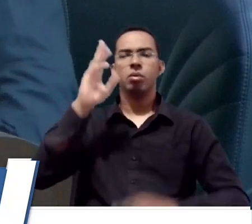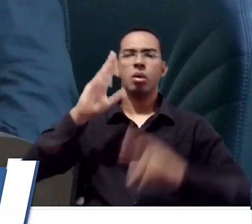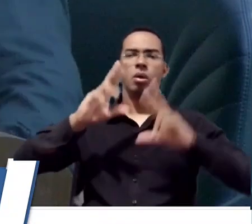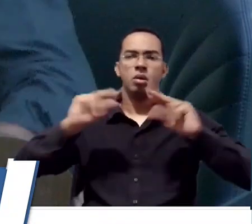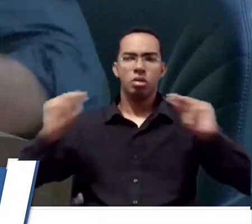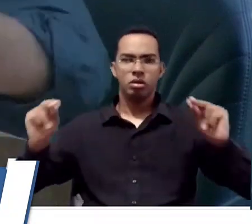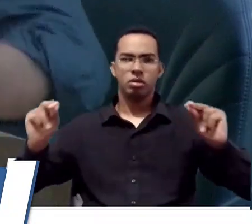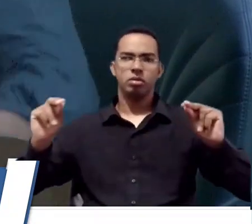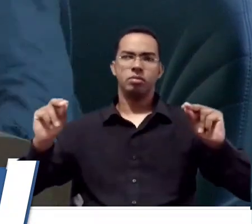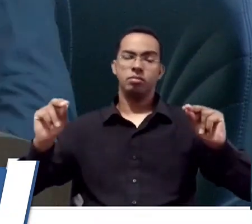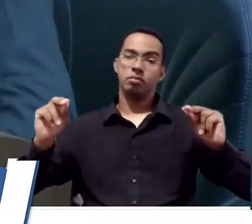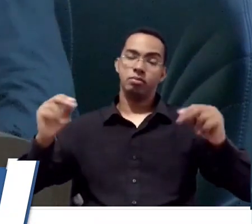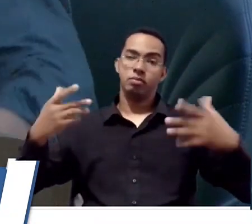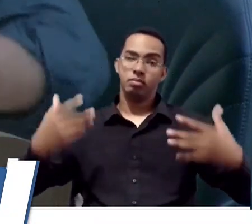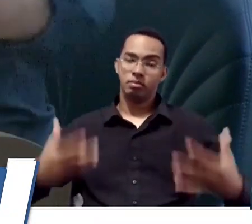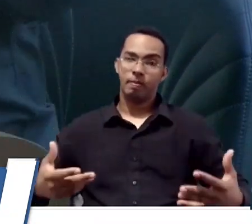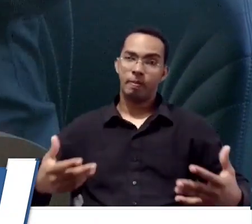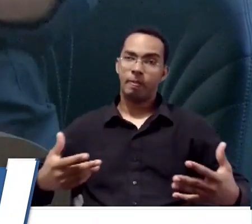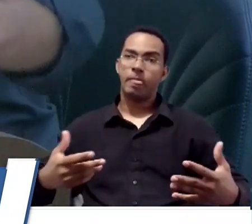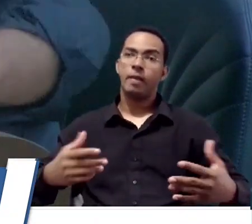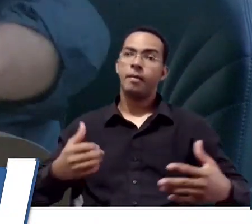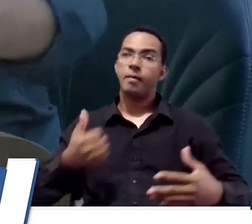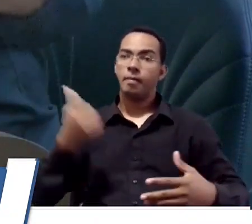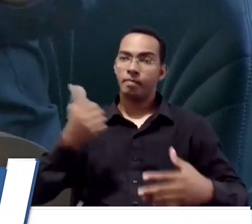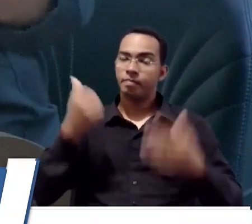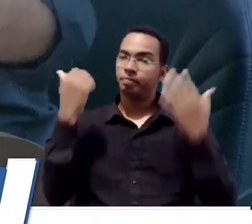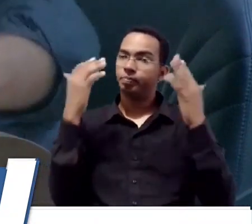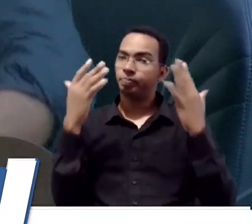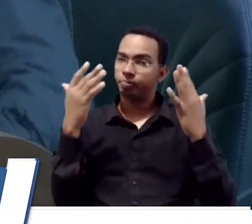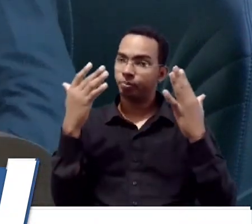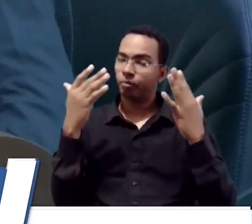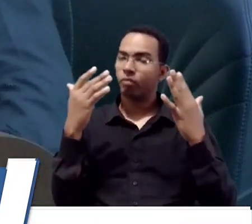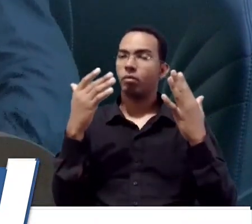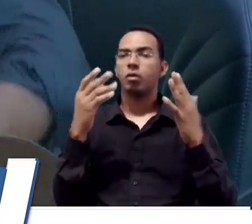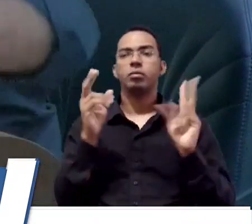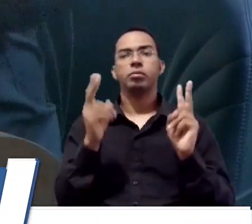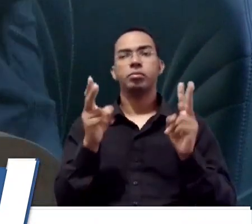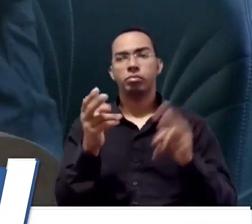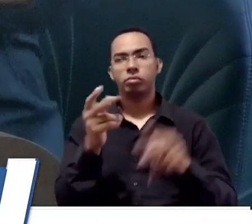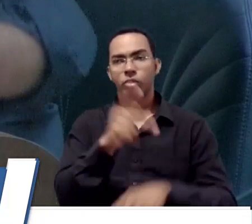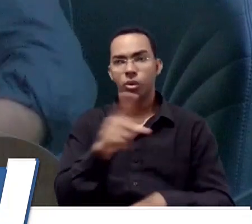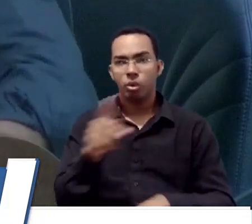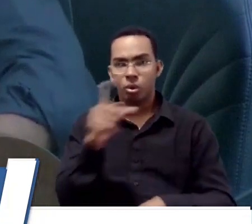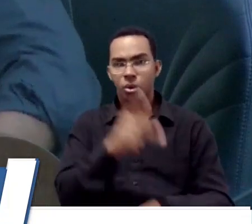Brasília. Então, primeiro, parabenizar sempre como professor,